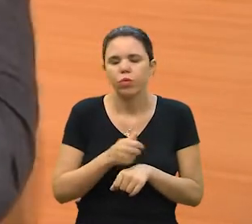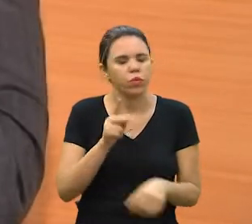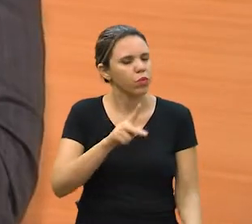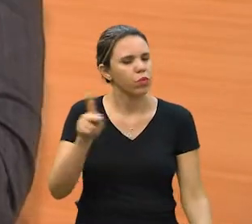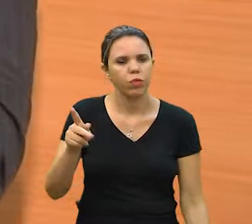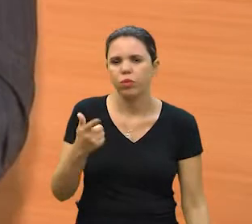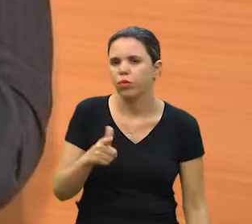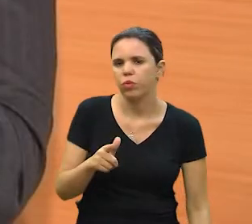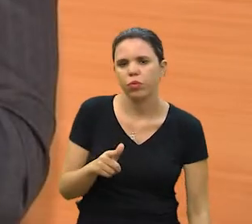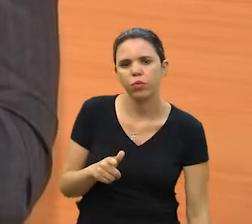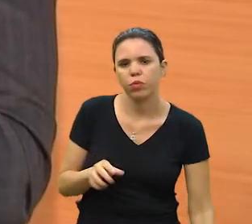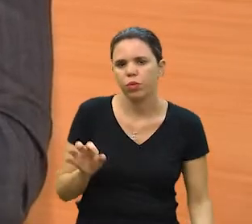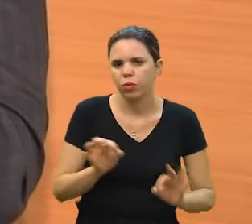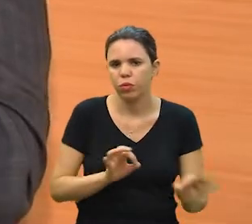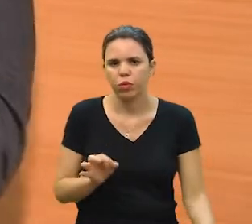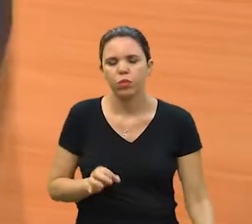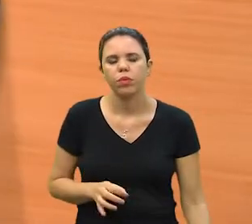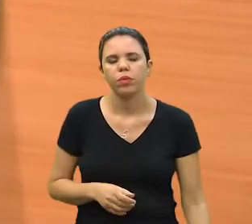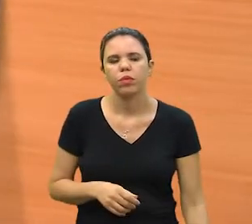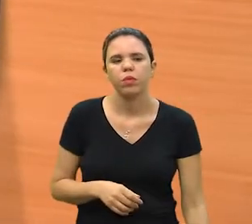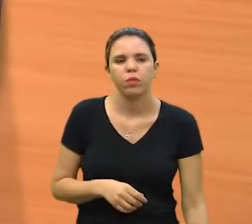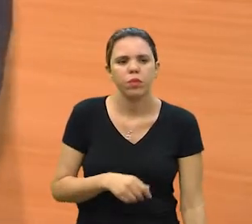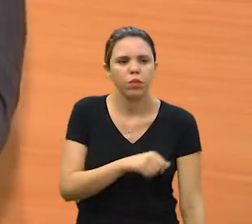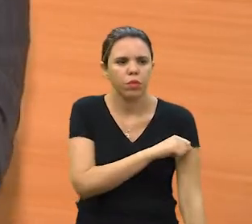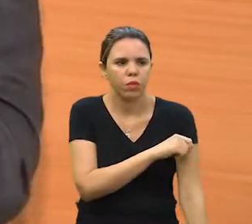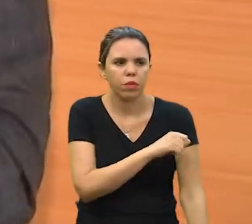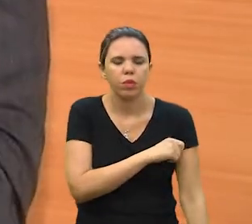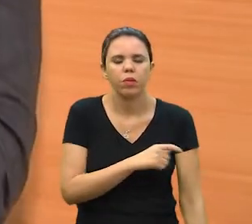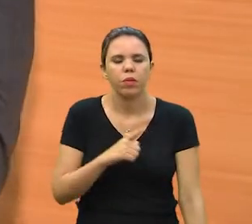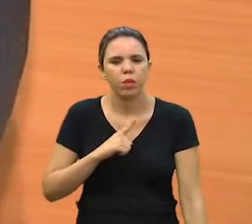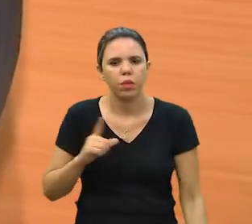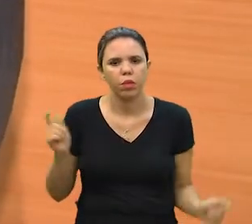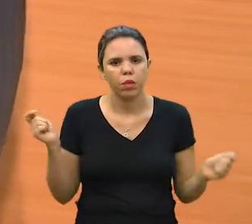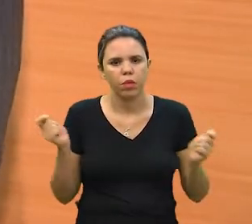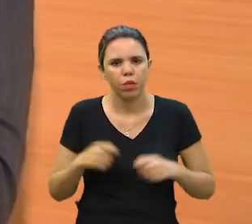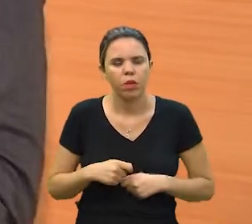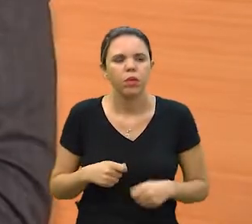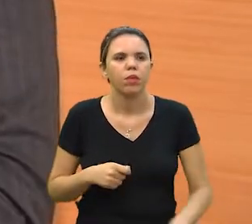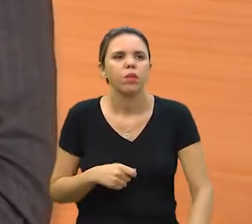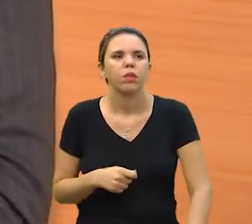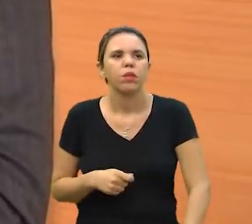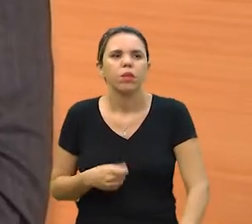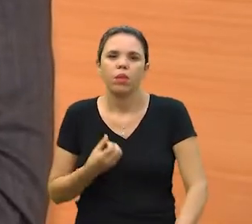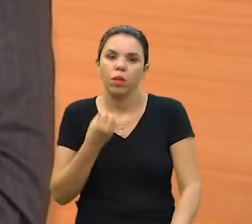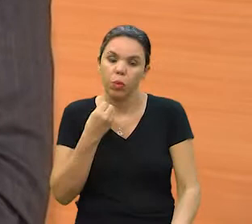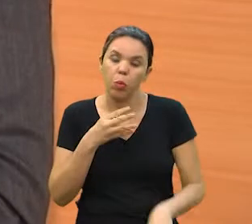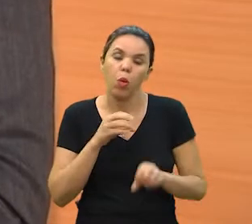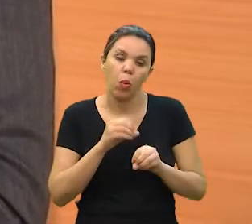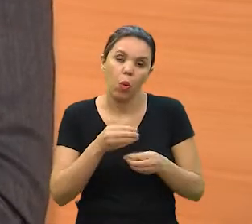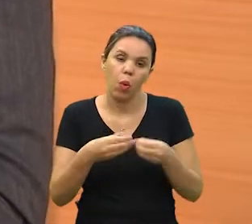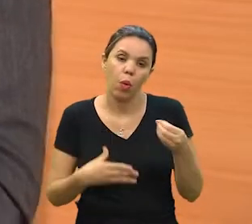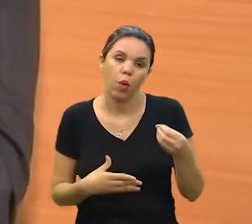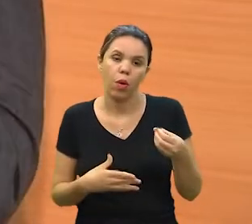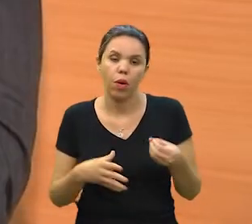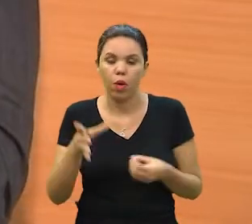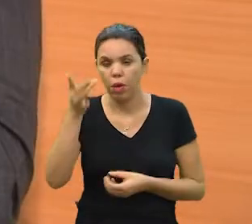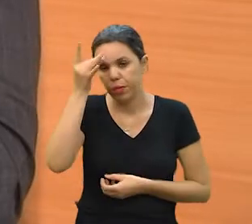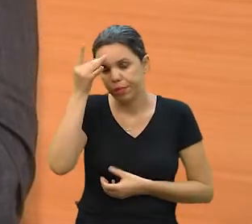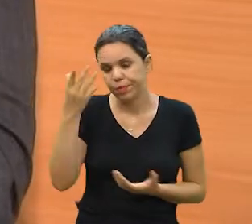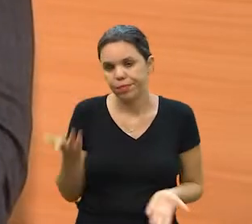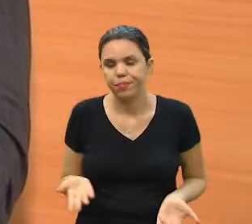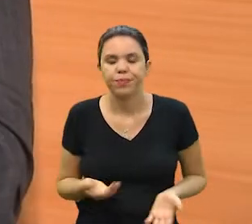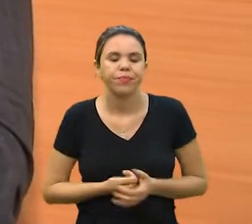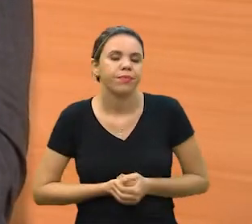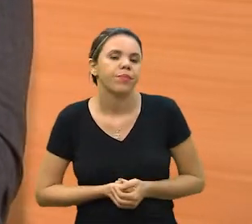para o professor se preparar bem, ela não chega para o aluno também ter todas as condições para um bom ensino, né, um bom